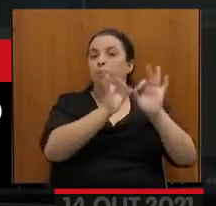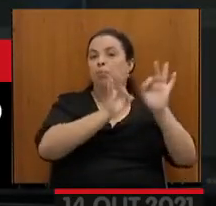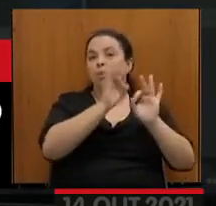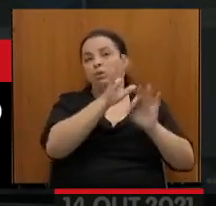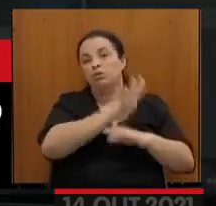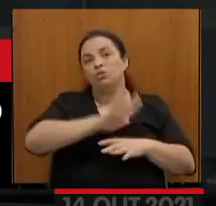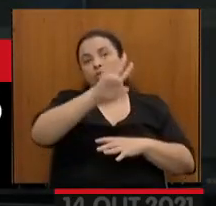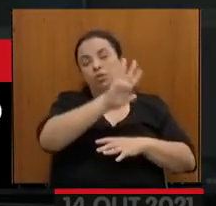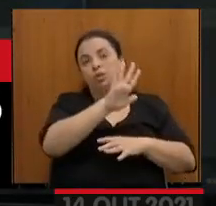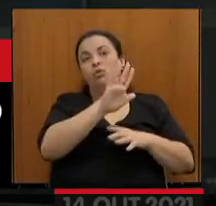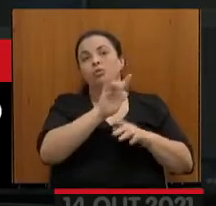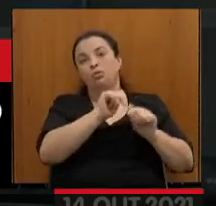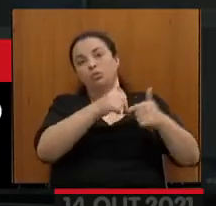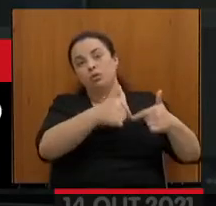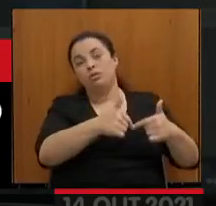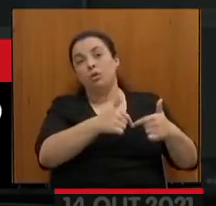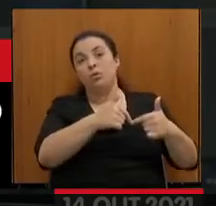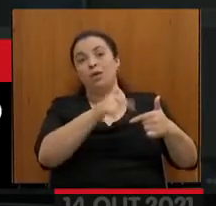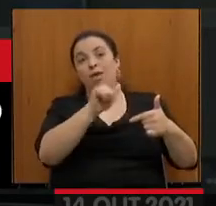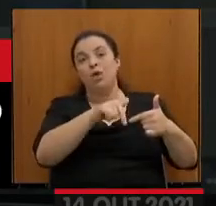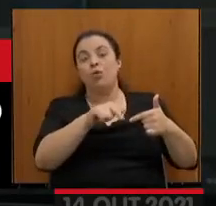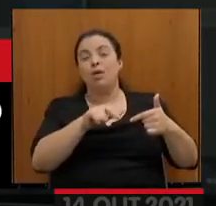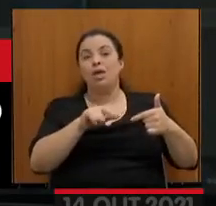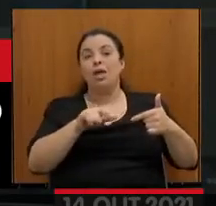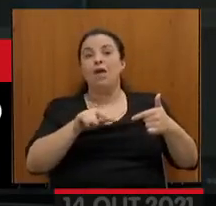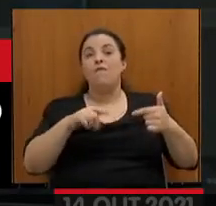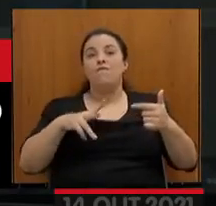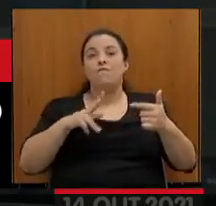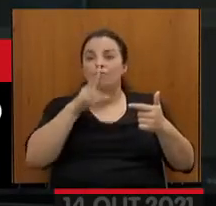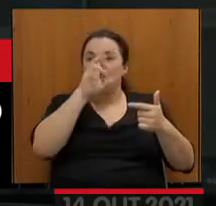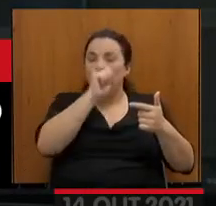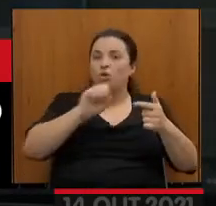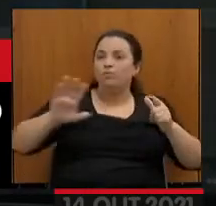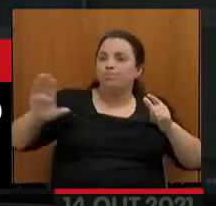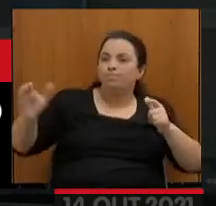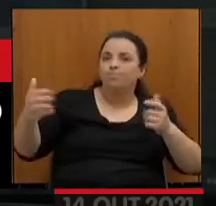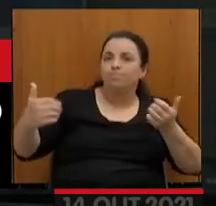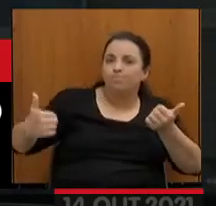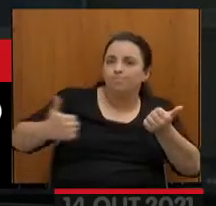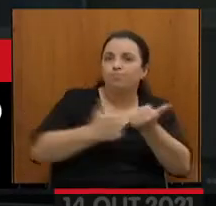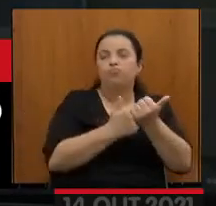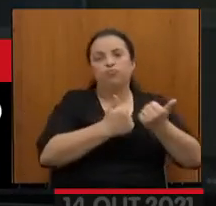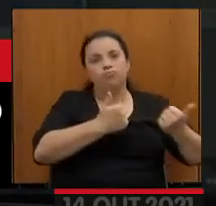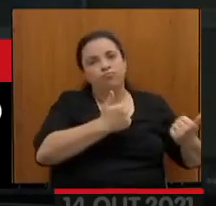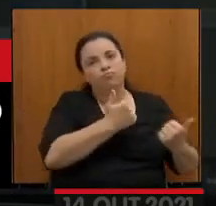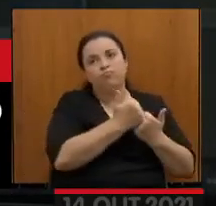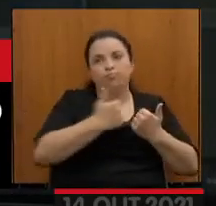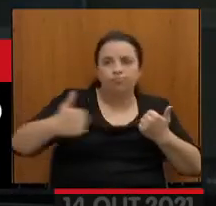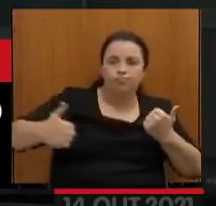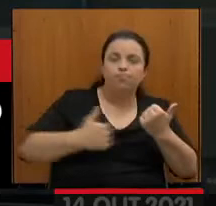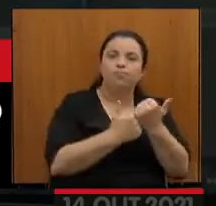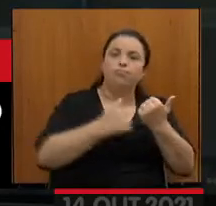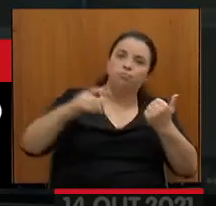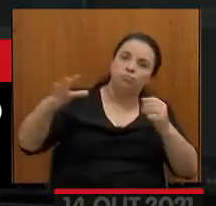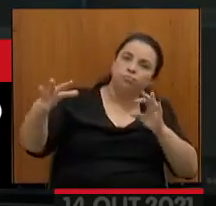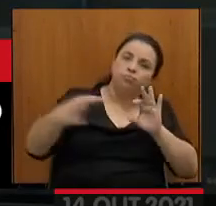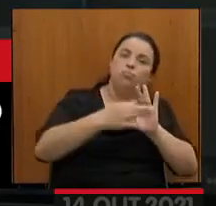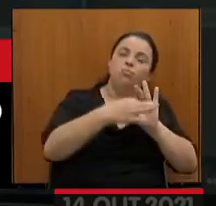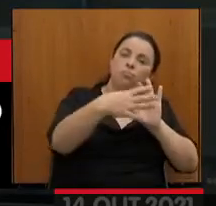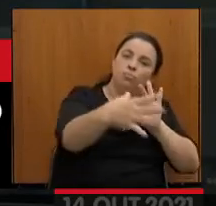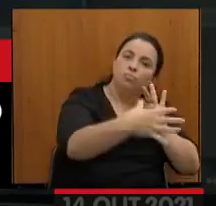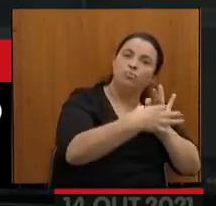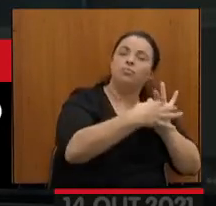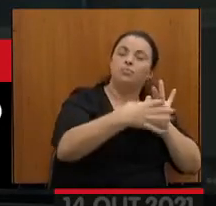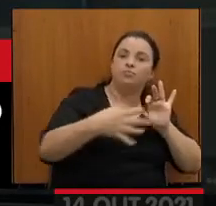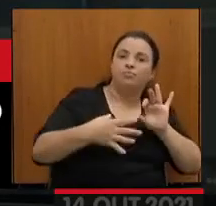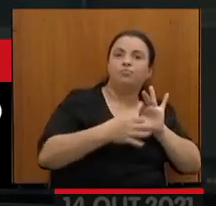um catalisador de forças, sem querer substituir nenhum órgão, nenhuma instituição, nenhuma entidade, mas